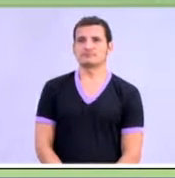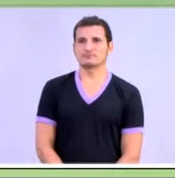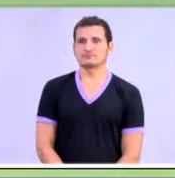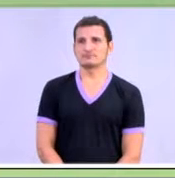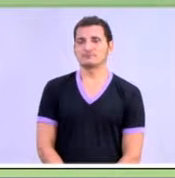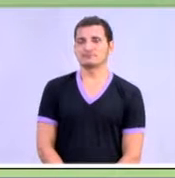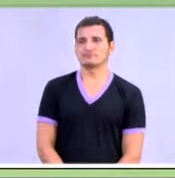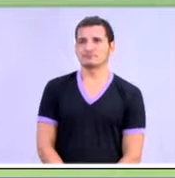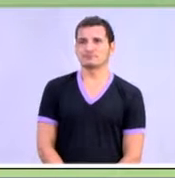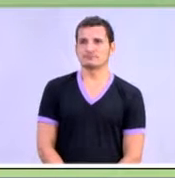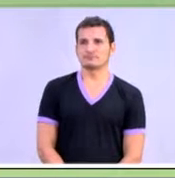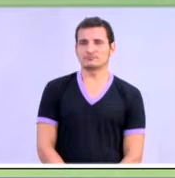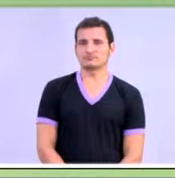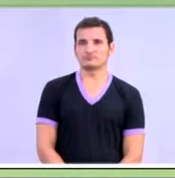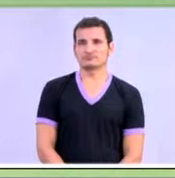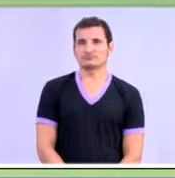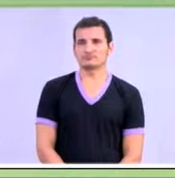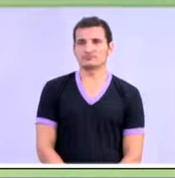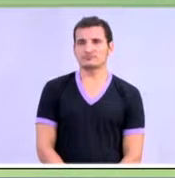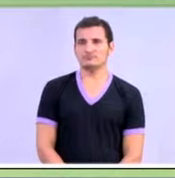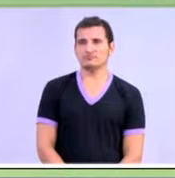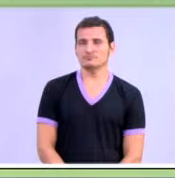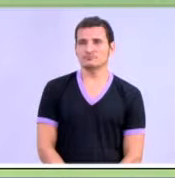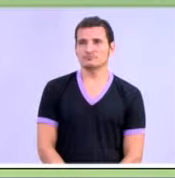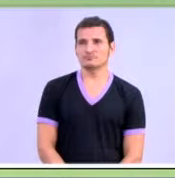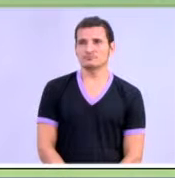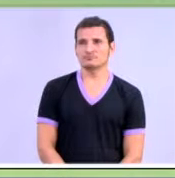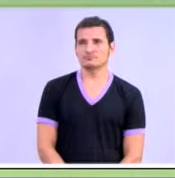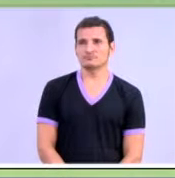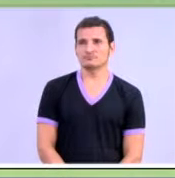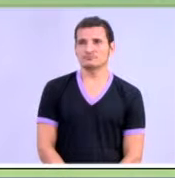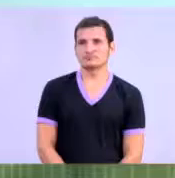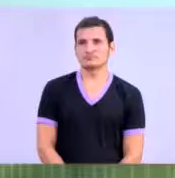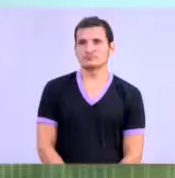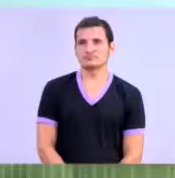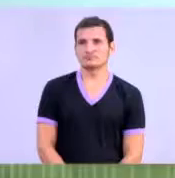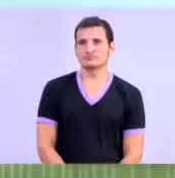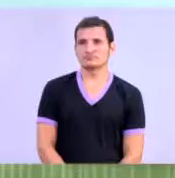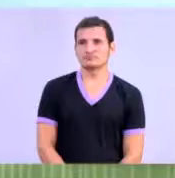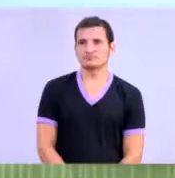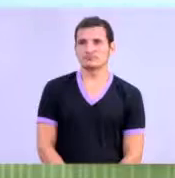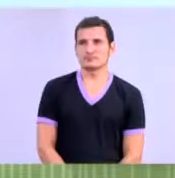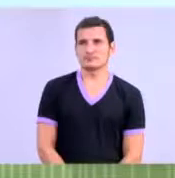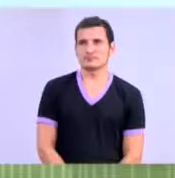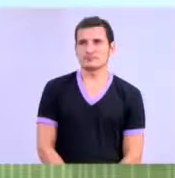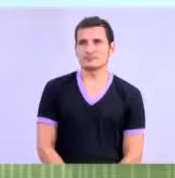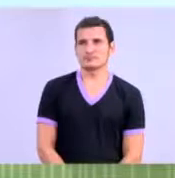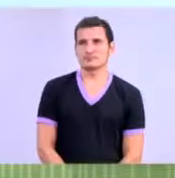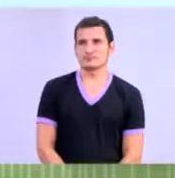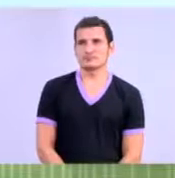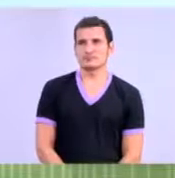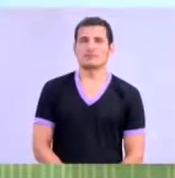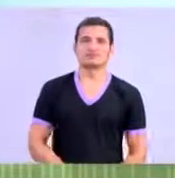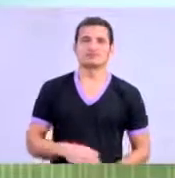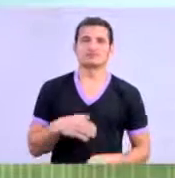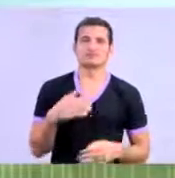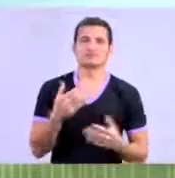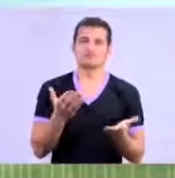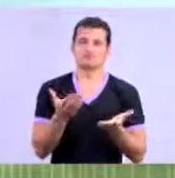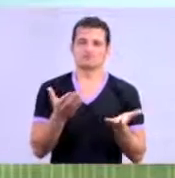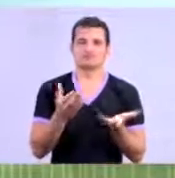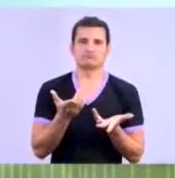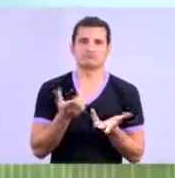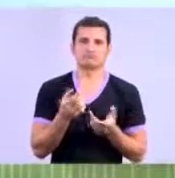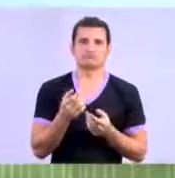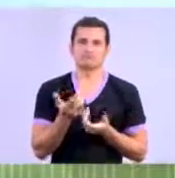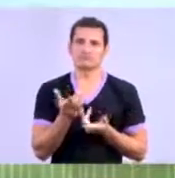o legal é o seguinte, gente. O interessante é a gente falar sobre isso. Até agora a gente não definiu nenhum construtor. Quando a gente não define